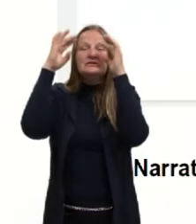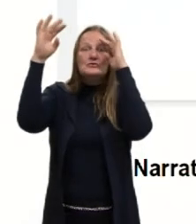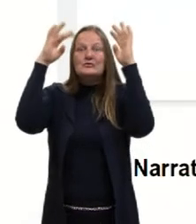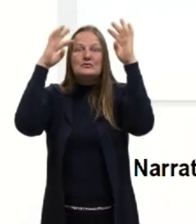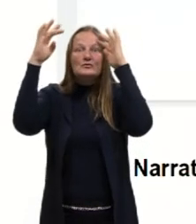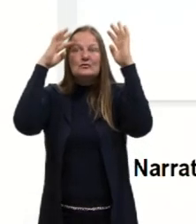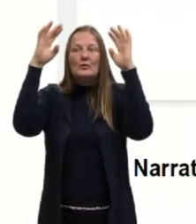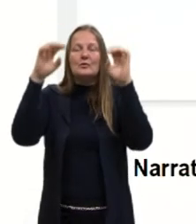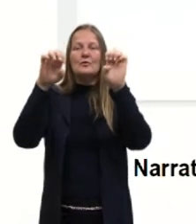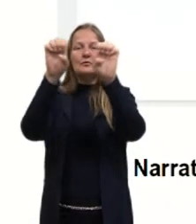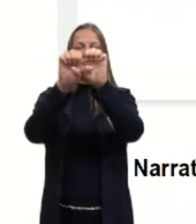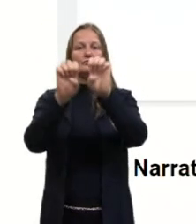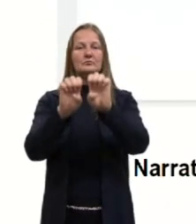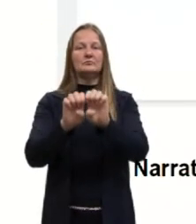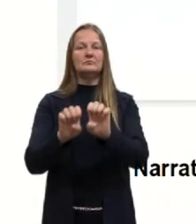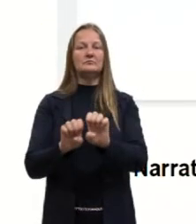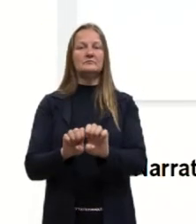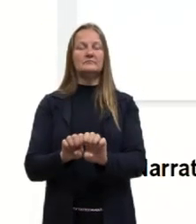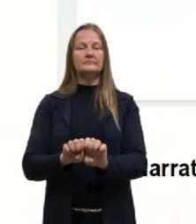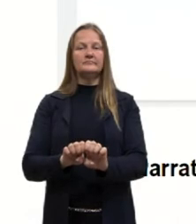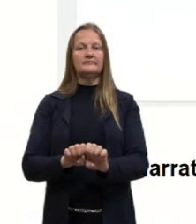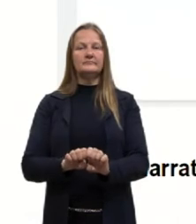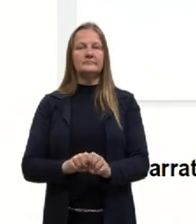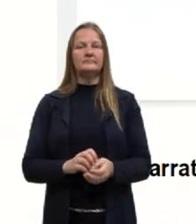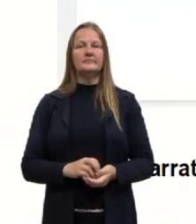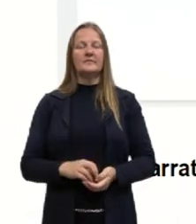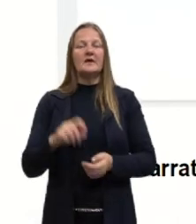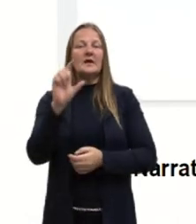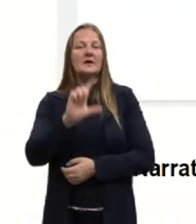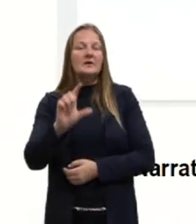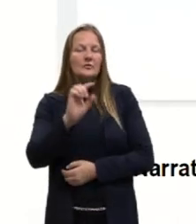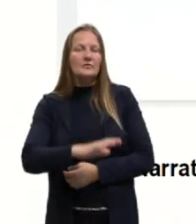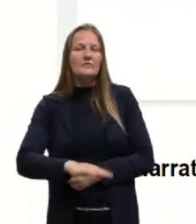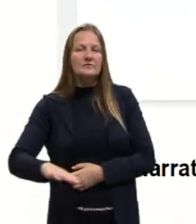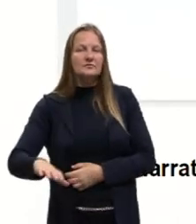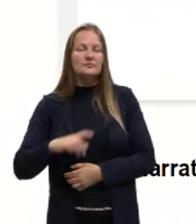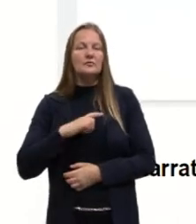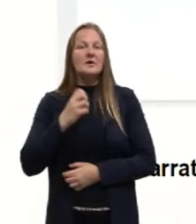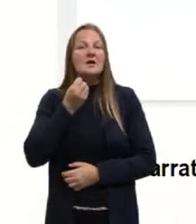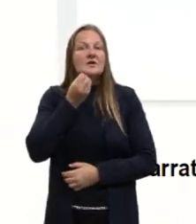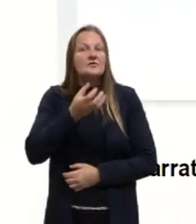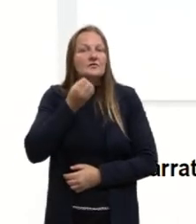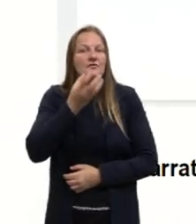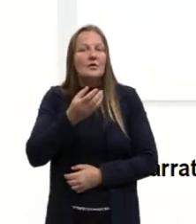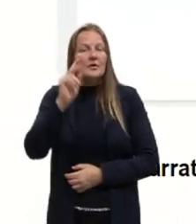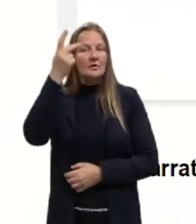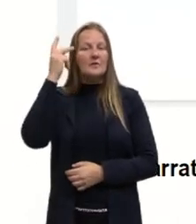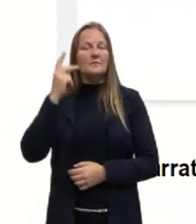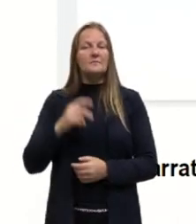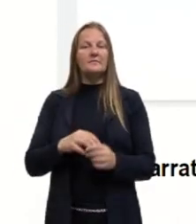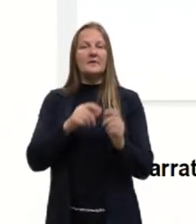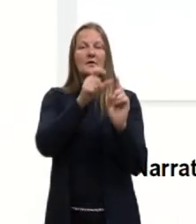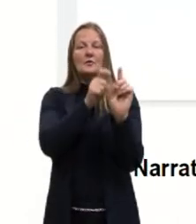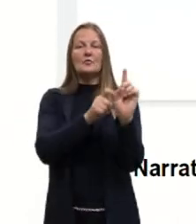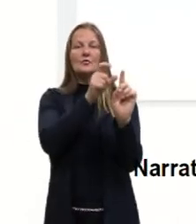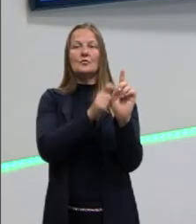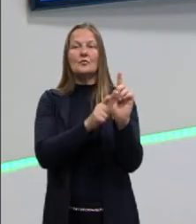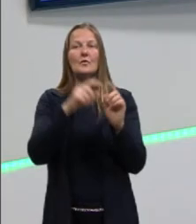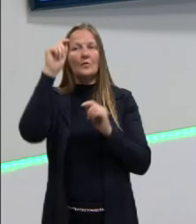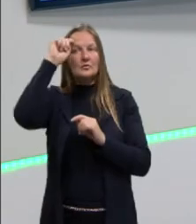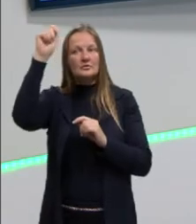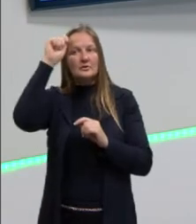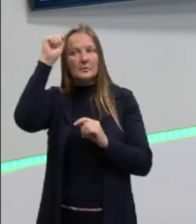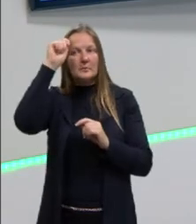a estrutura desse texto narrativo aqui que vem de uma Literatura Infantil essa história contada Quem era a chapeuzinho